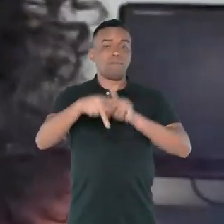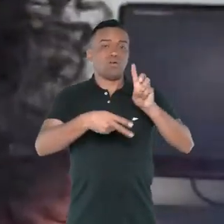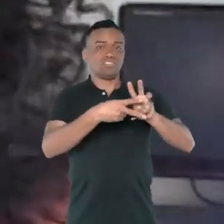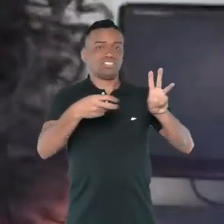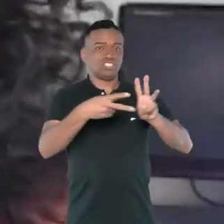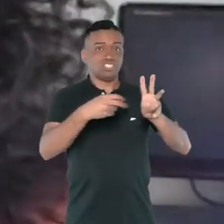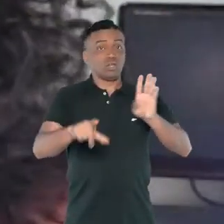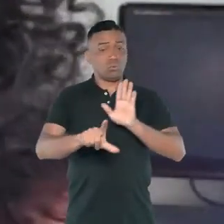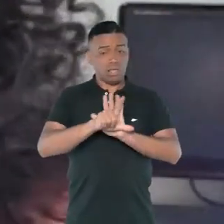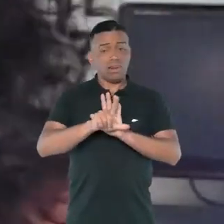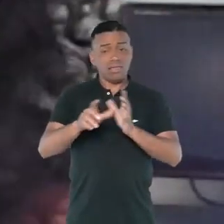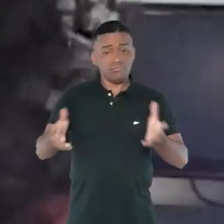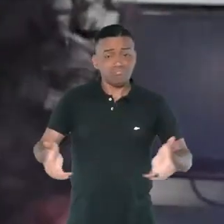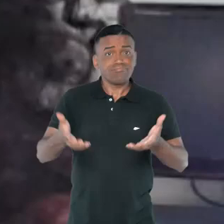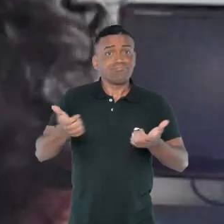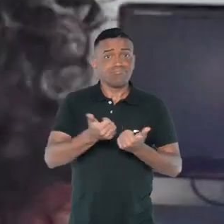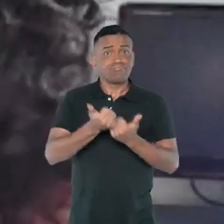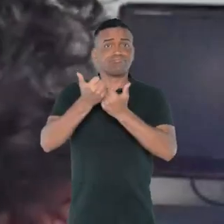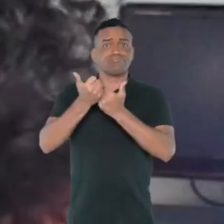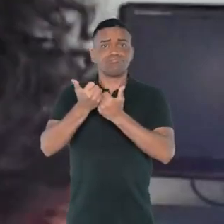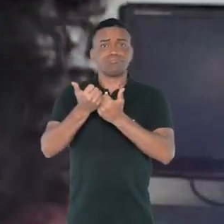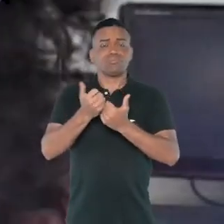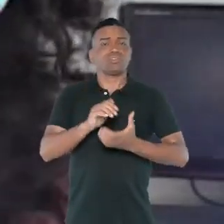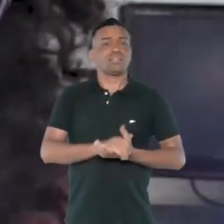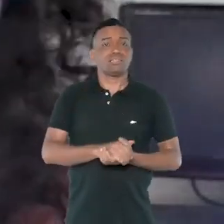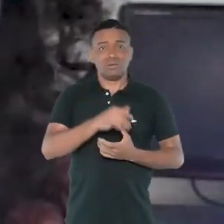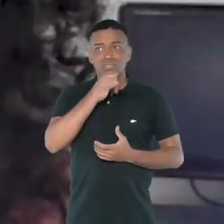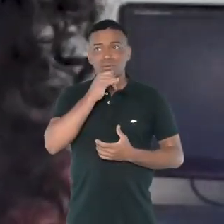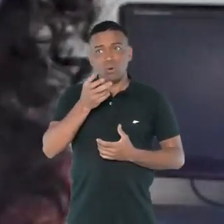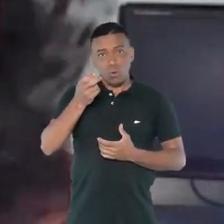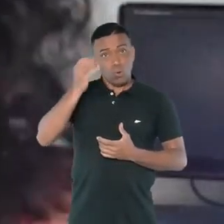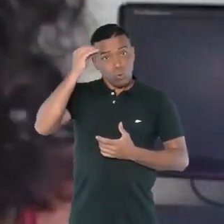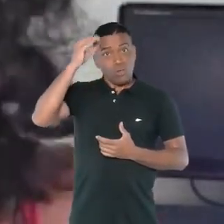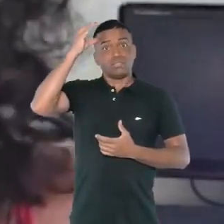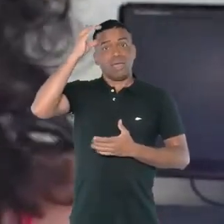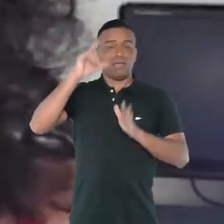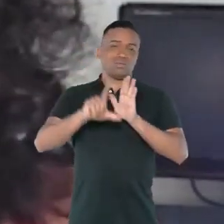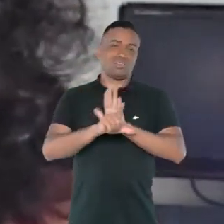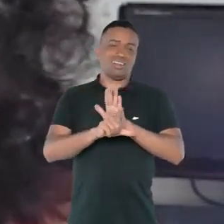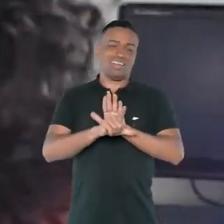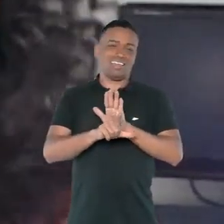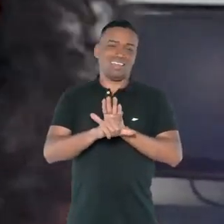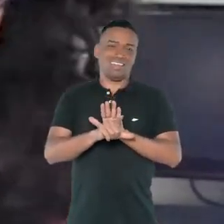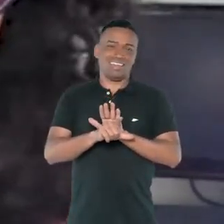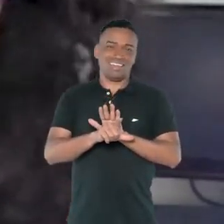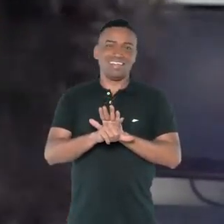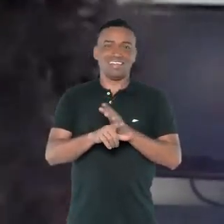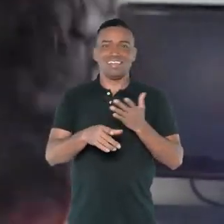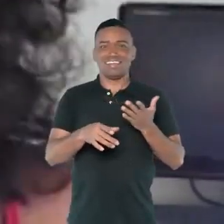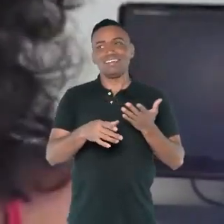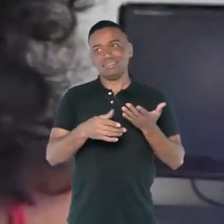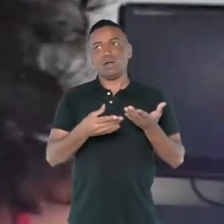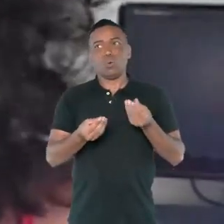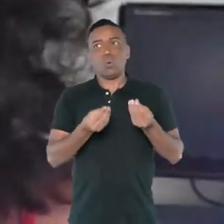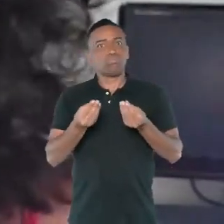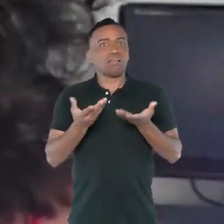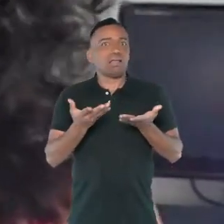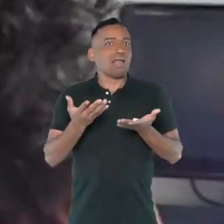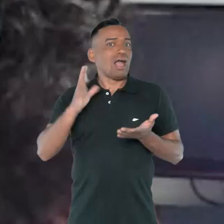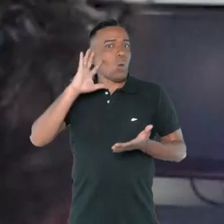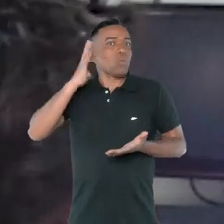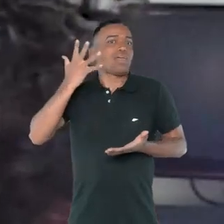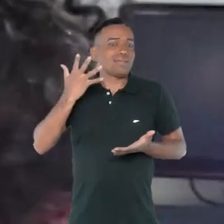pelo 11.645, que fala dos povos indígenas. A gente tem leis que nos amparam, mas a gente não tem equipe com conhecimento dessas